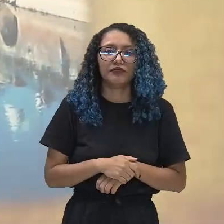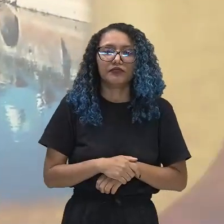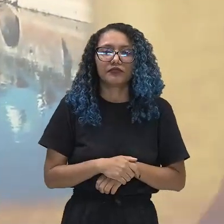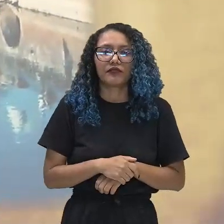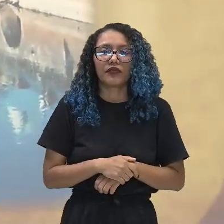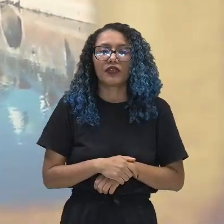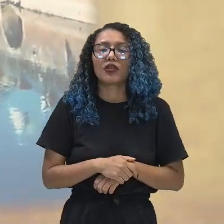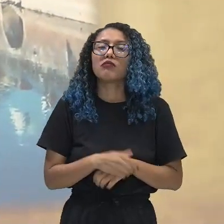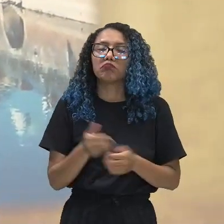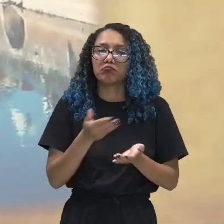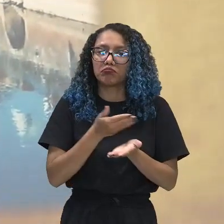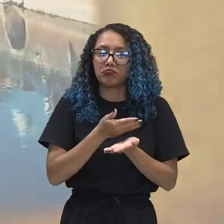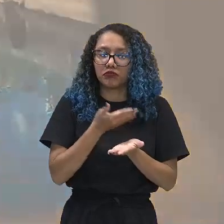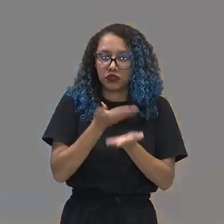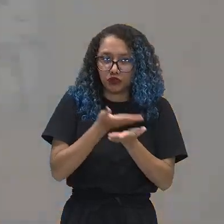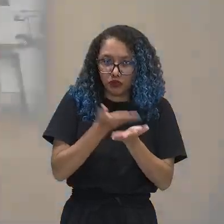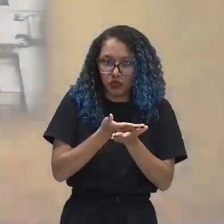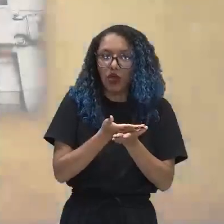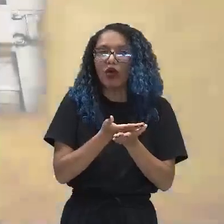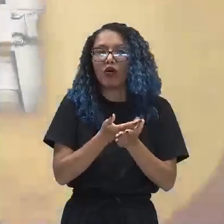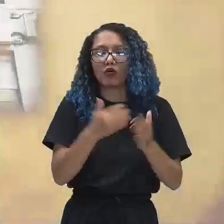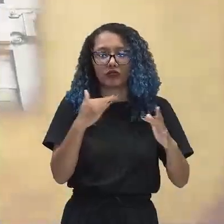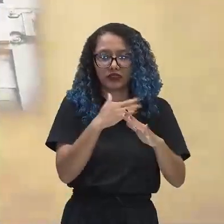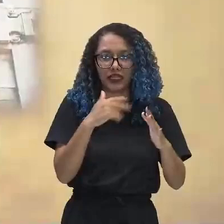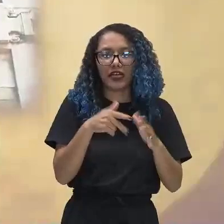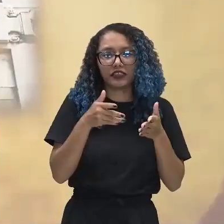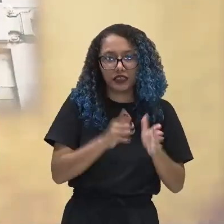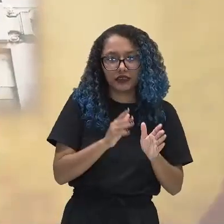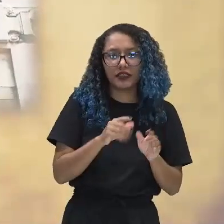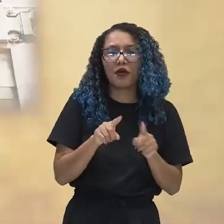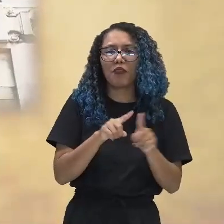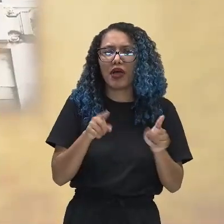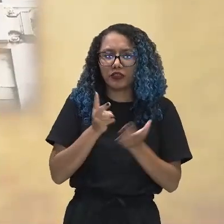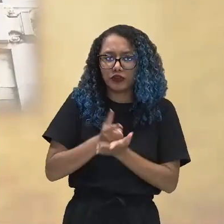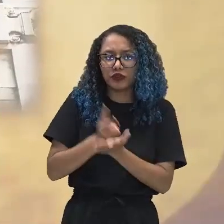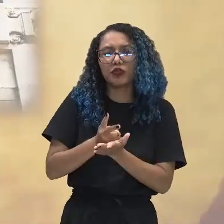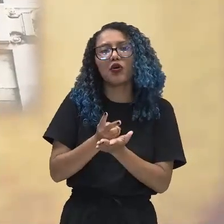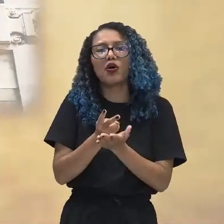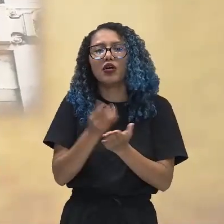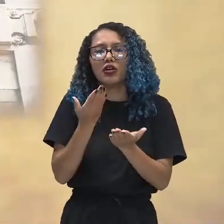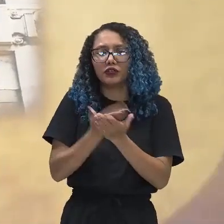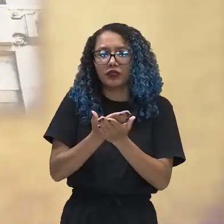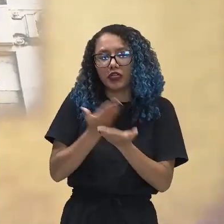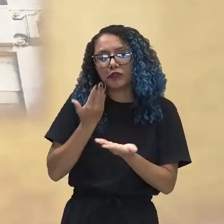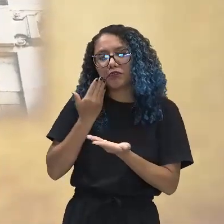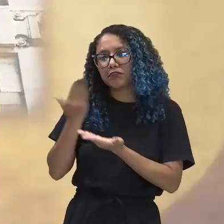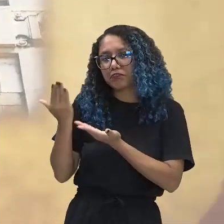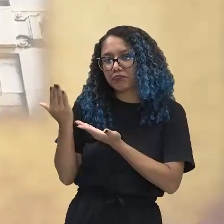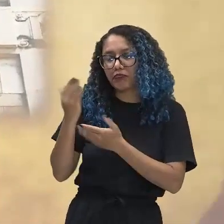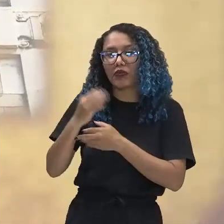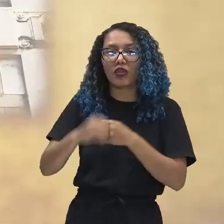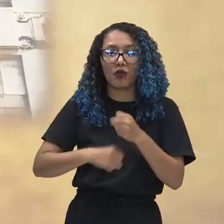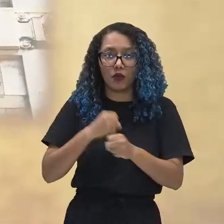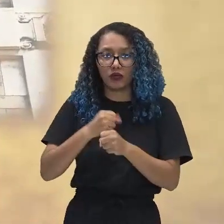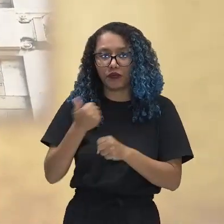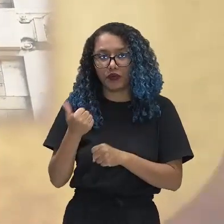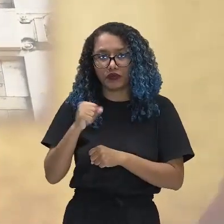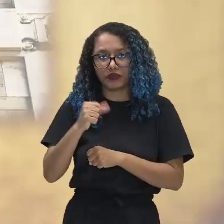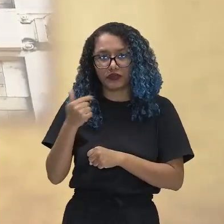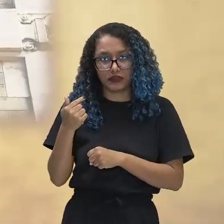cidade natal e deu continuidade em Paris, no Liceu Louis le Grand e na École Normale Supérieure